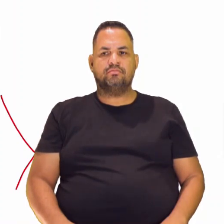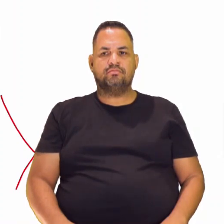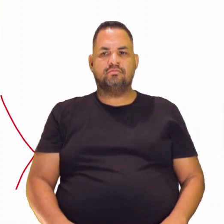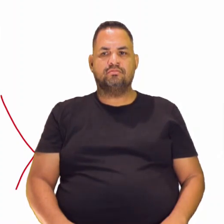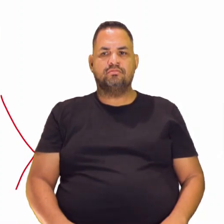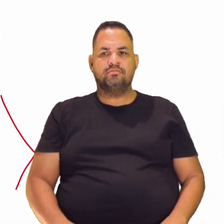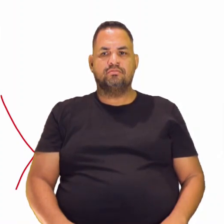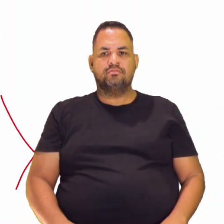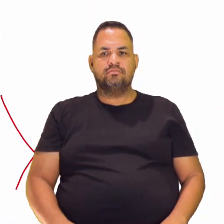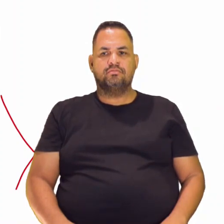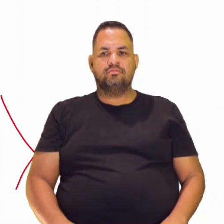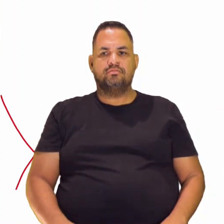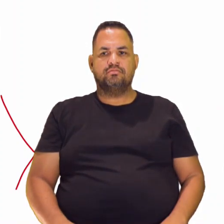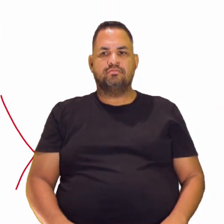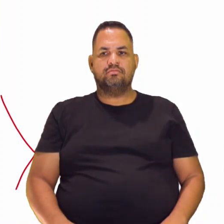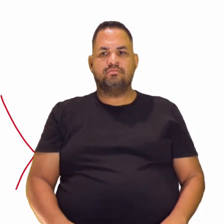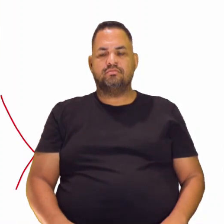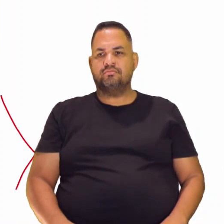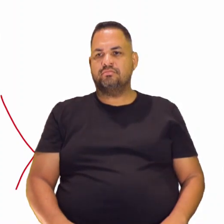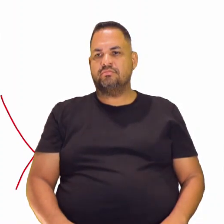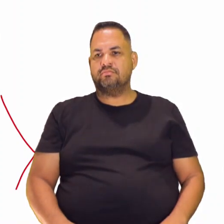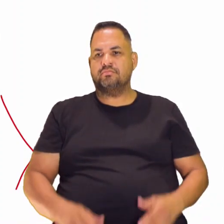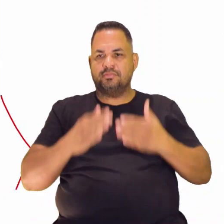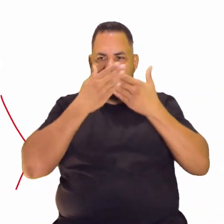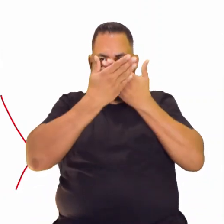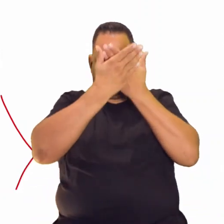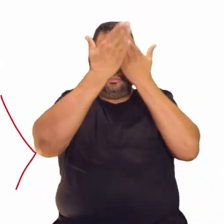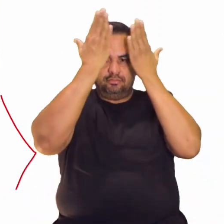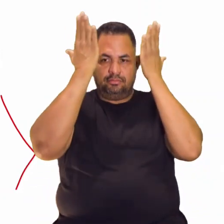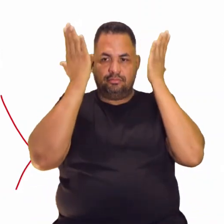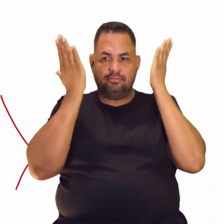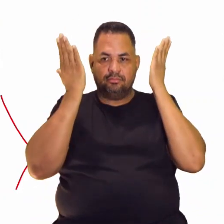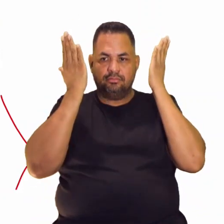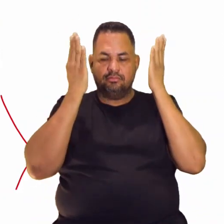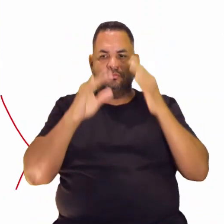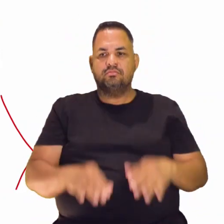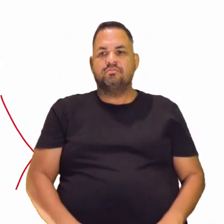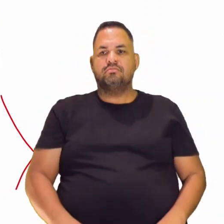tem esse cocá aí, lindíssimo.